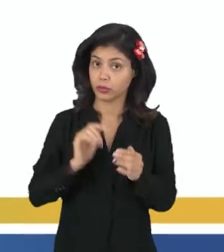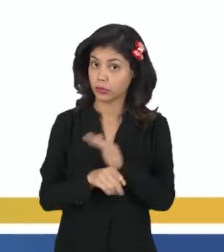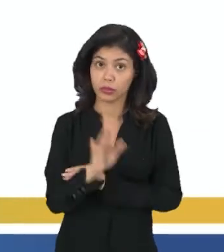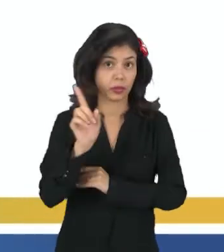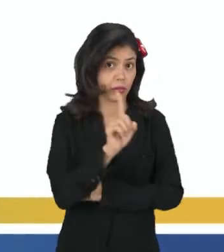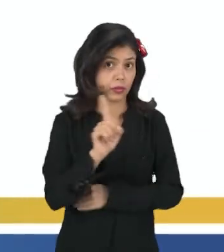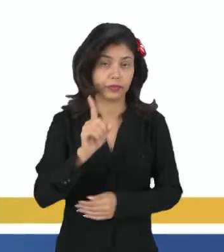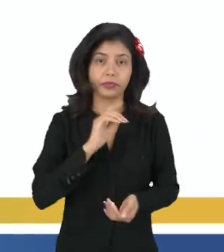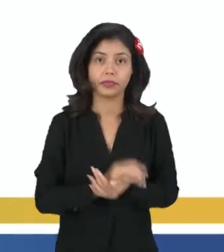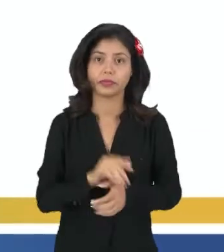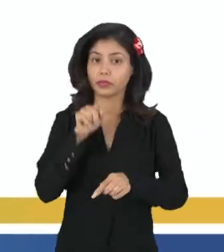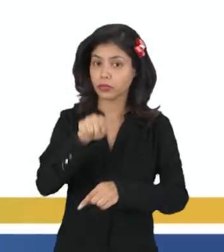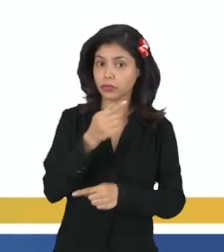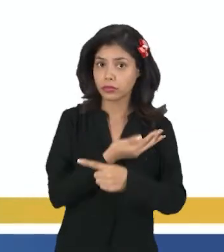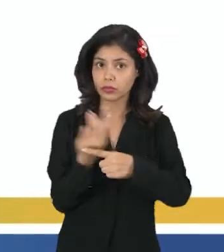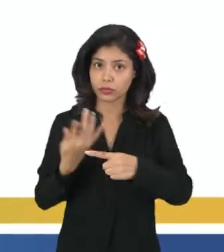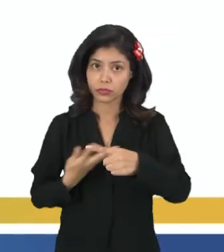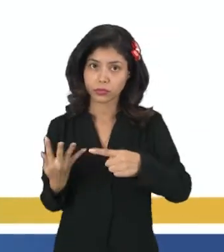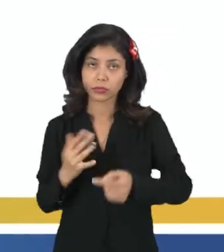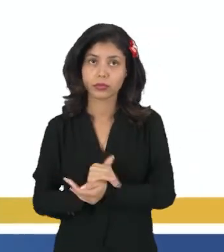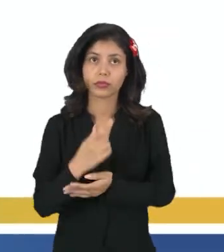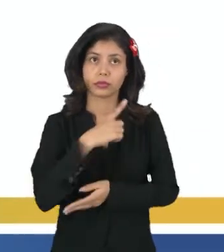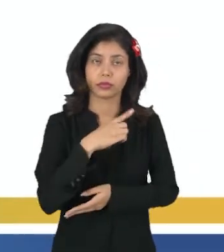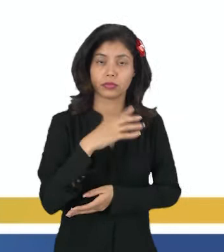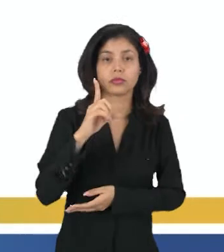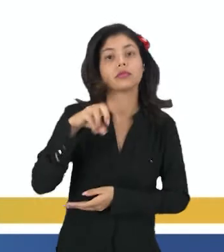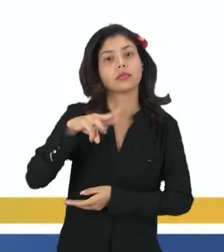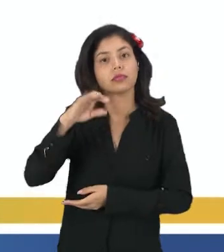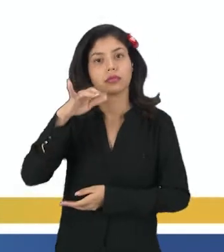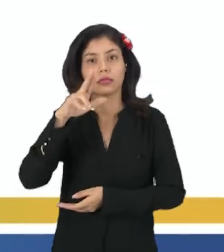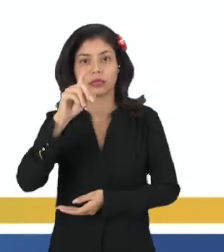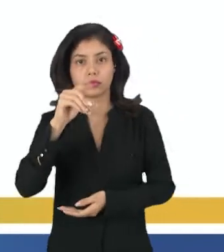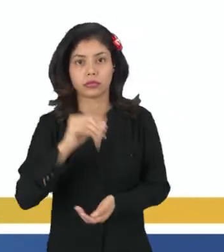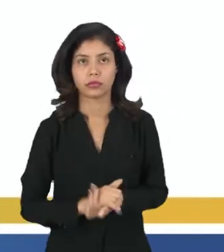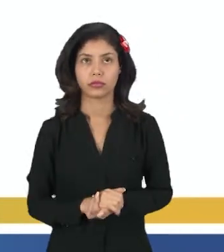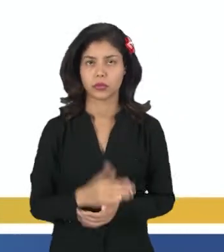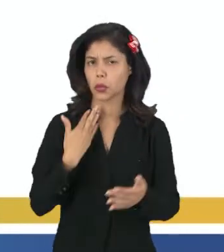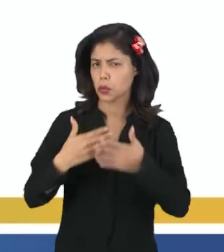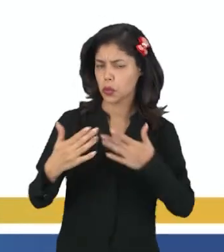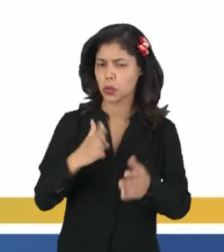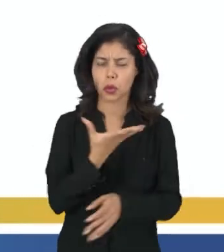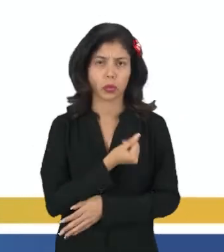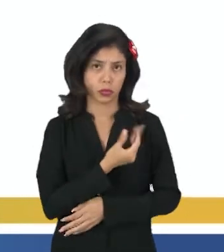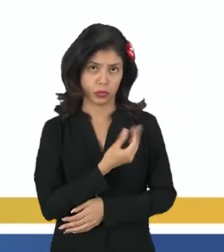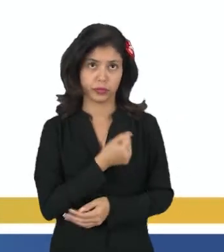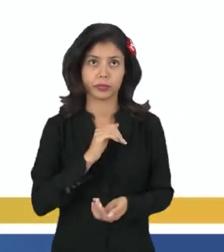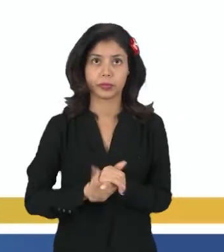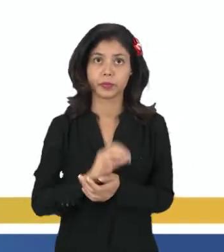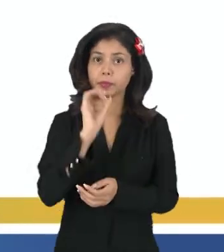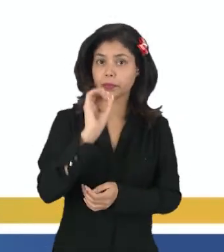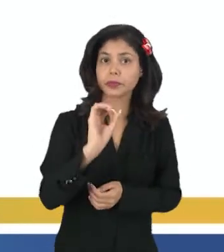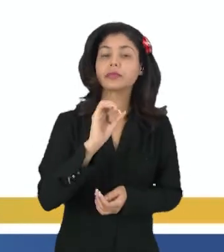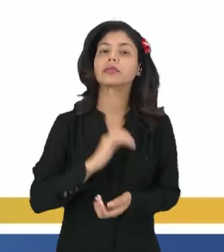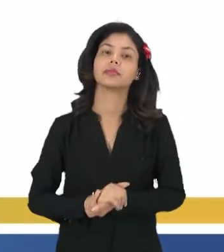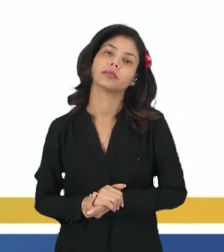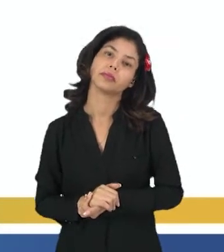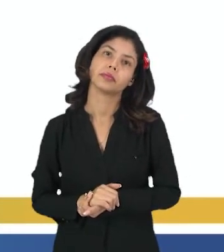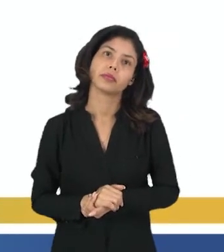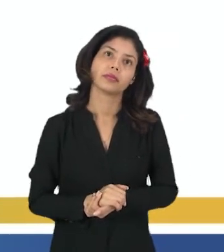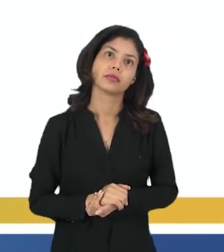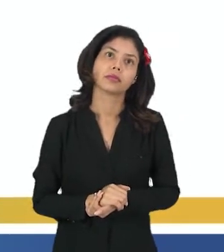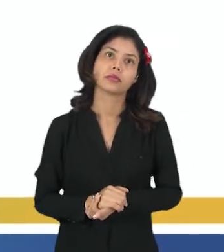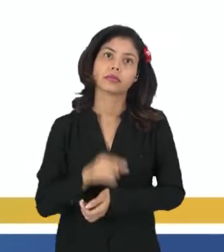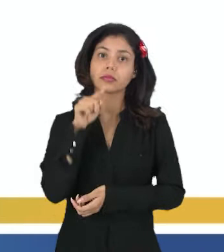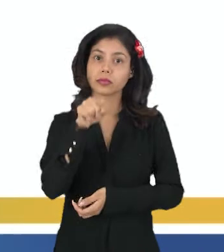entra ou seja nessa fração nós temos o de em qualquer número é certo número Zé tá bom